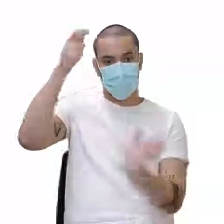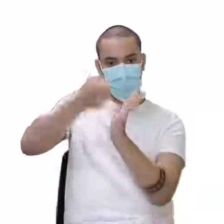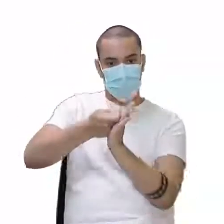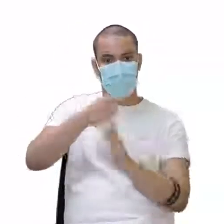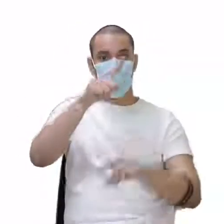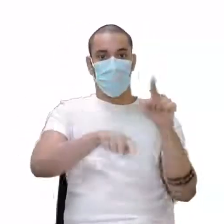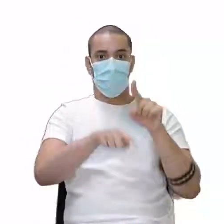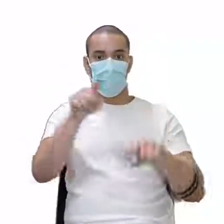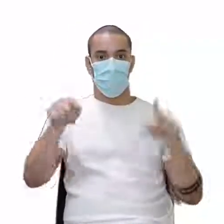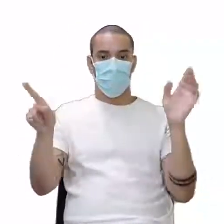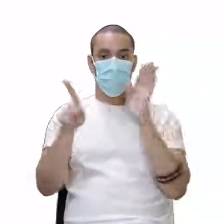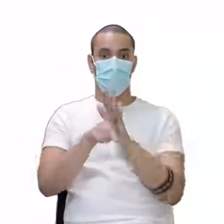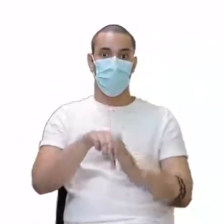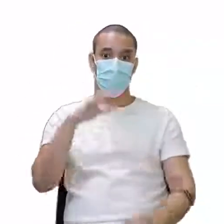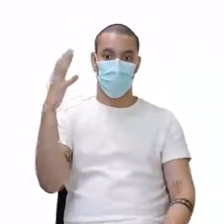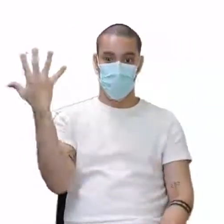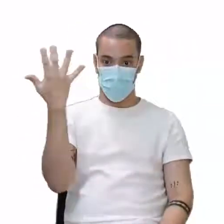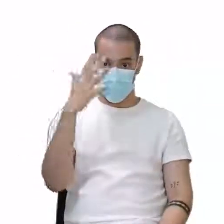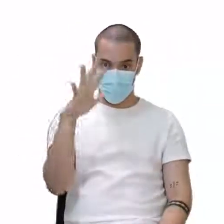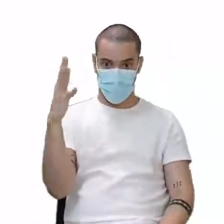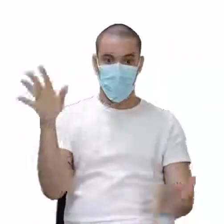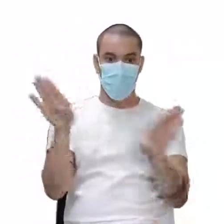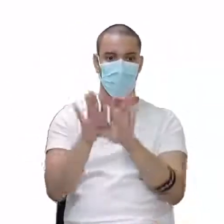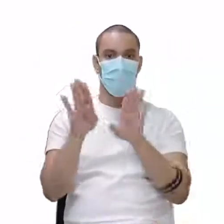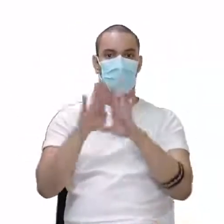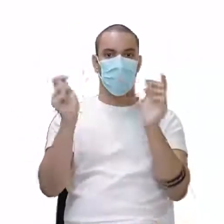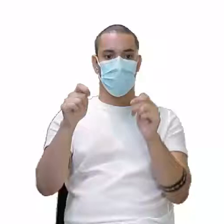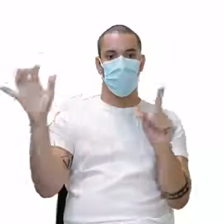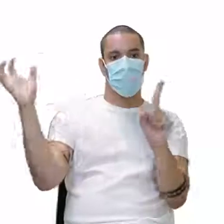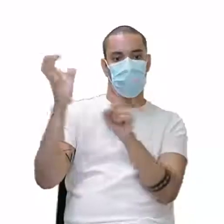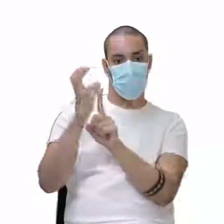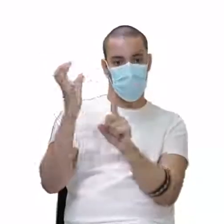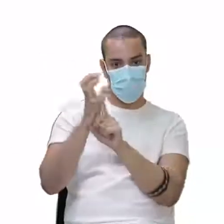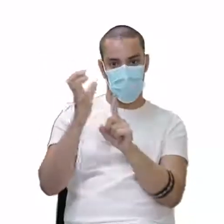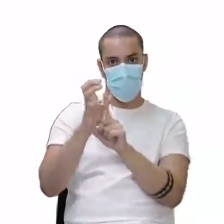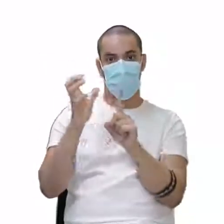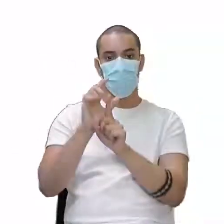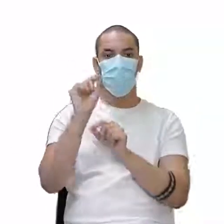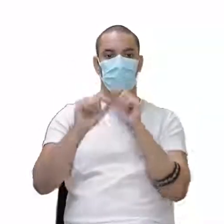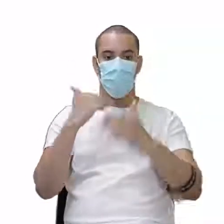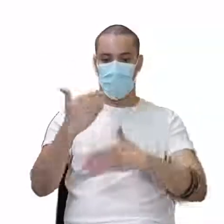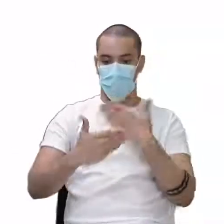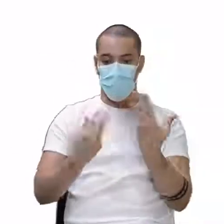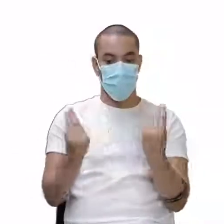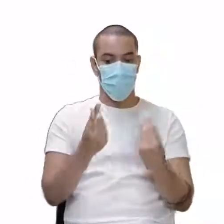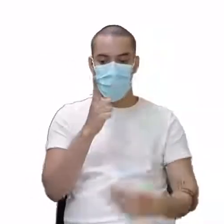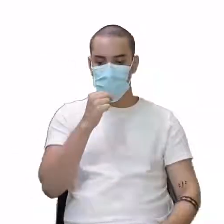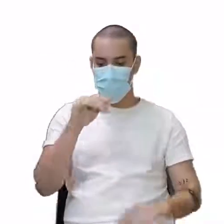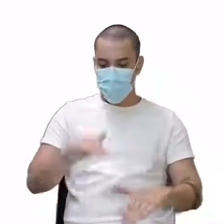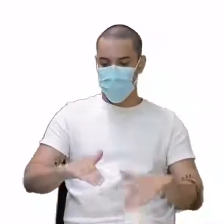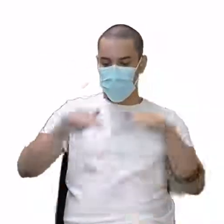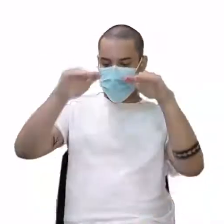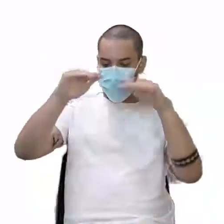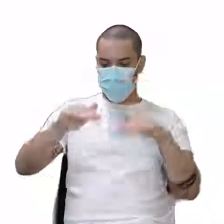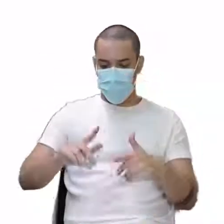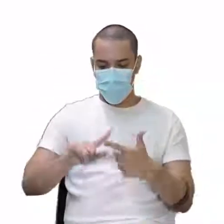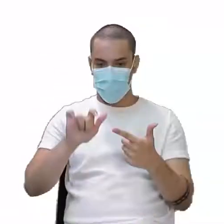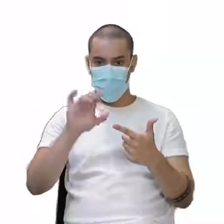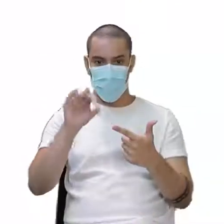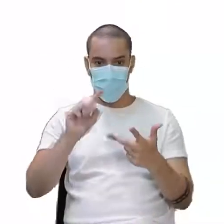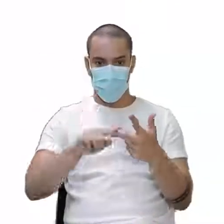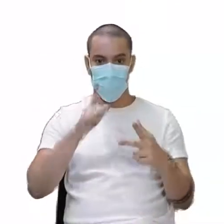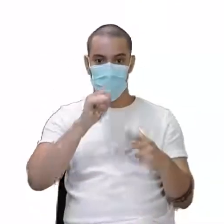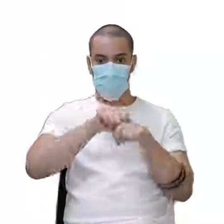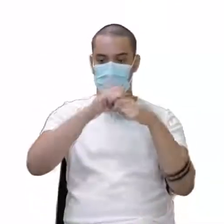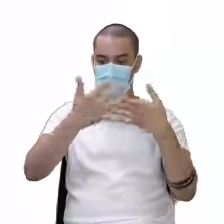determinar a variação climática e, portanto, interferir no nível dos rios, lagos,